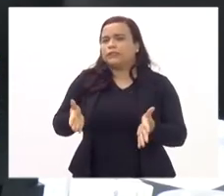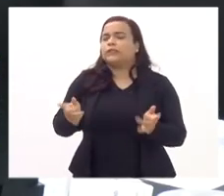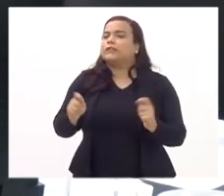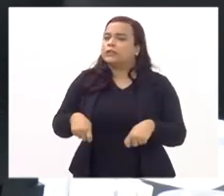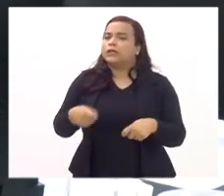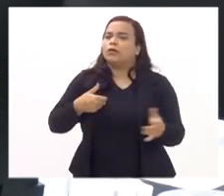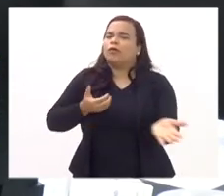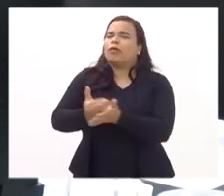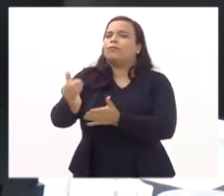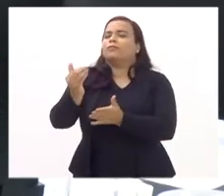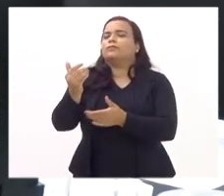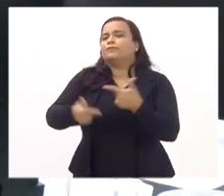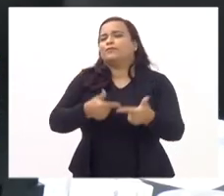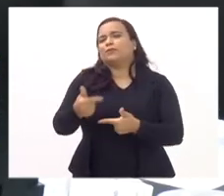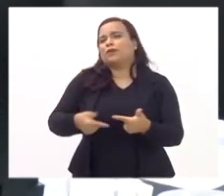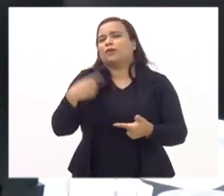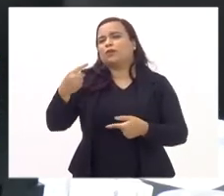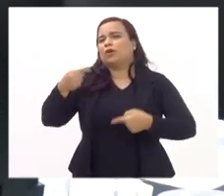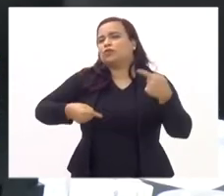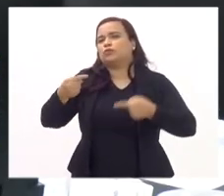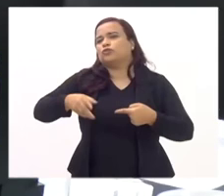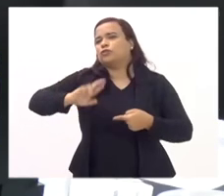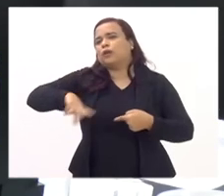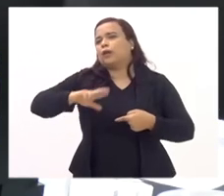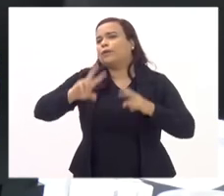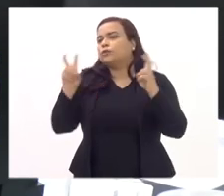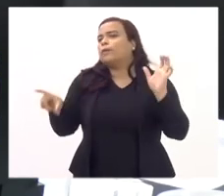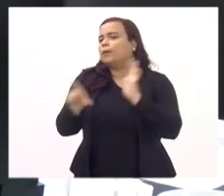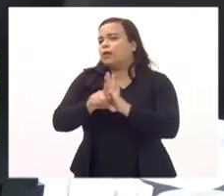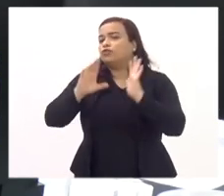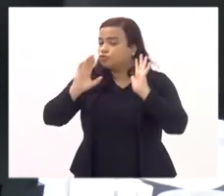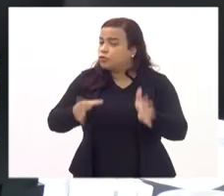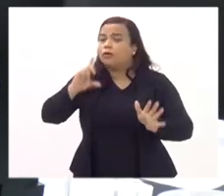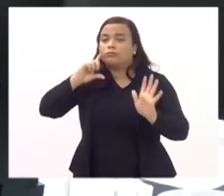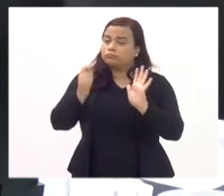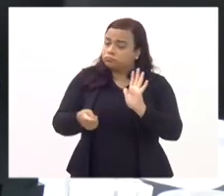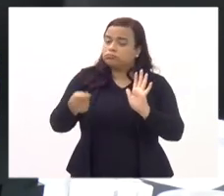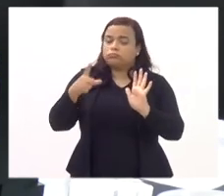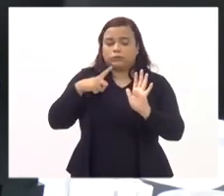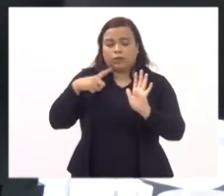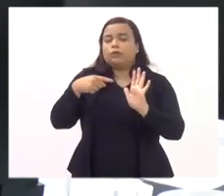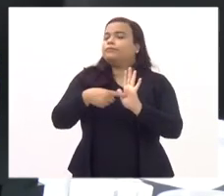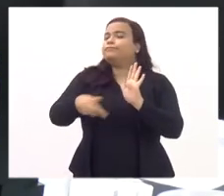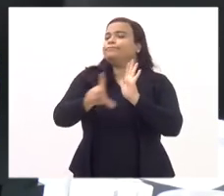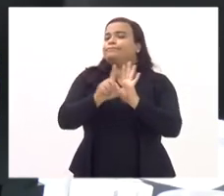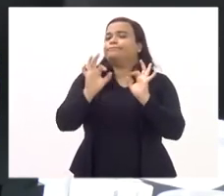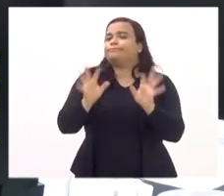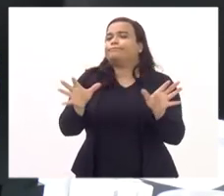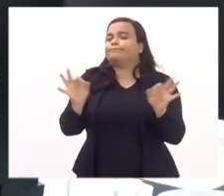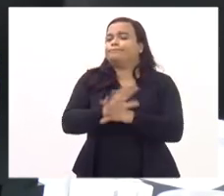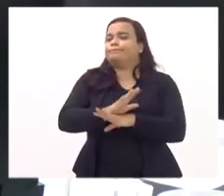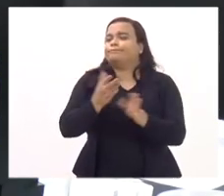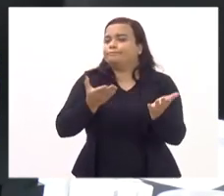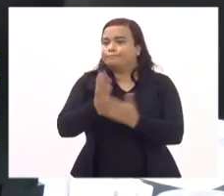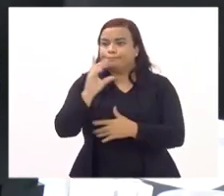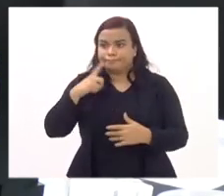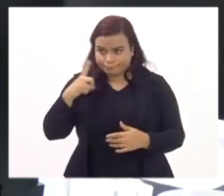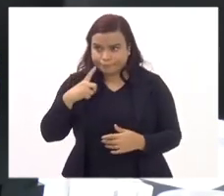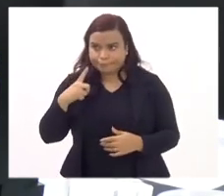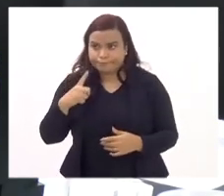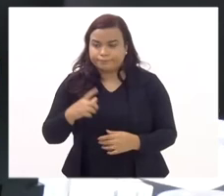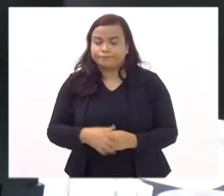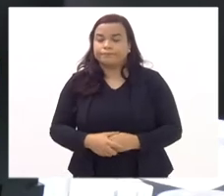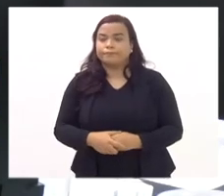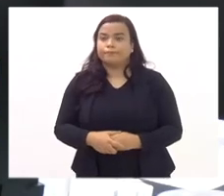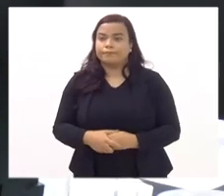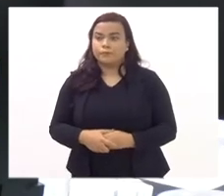A gente não está mais discutindo vigência da lei, já havia uma decisão judicial anterior, a gente conseguiu, nesse sentido, aprovar uma lei que